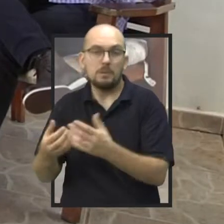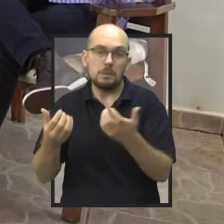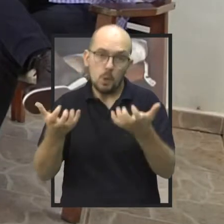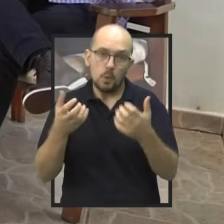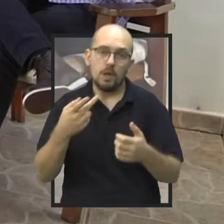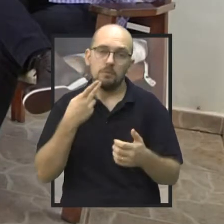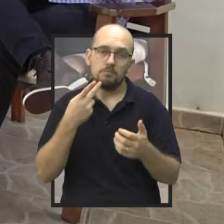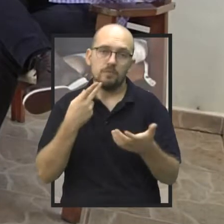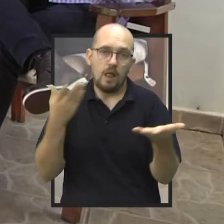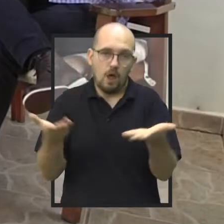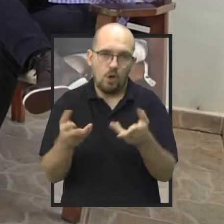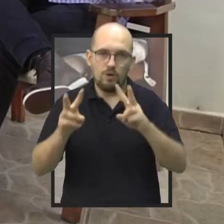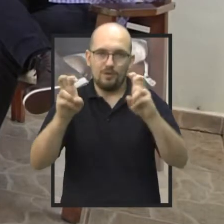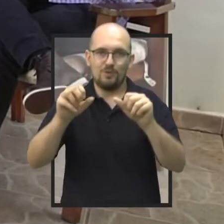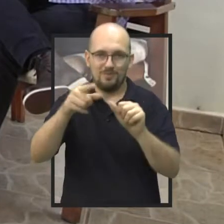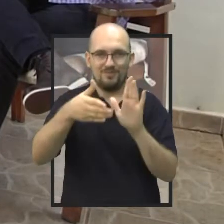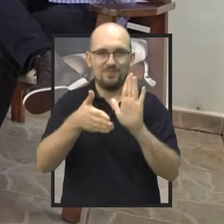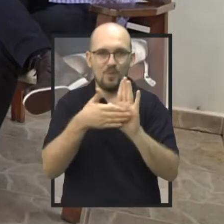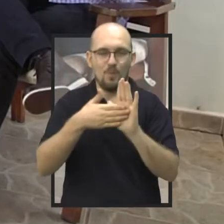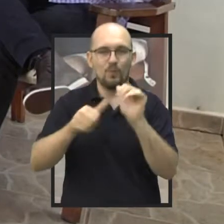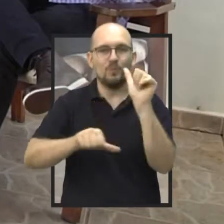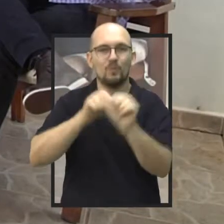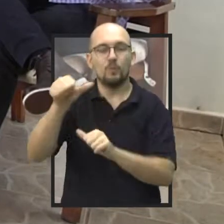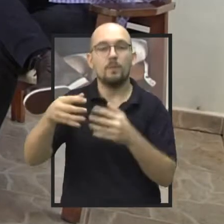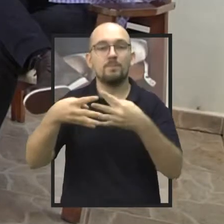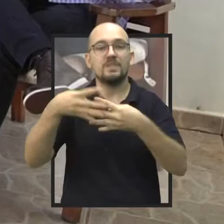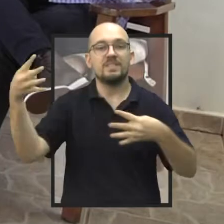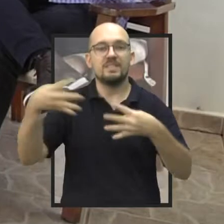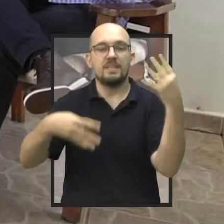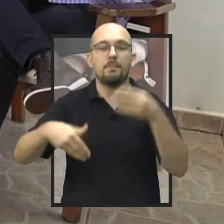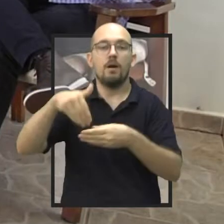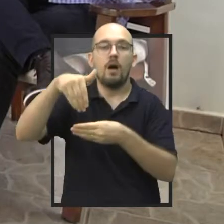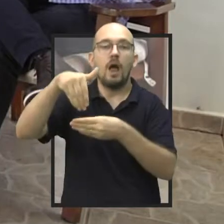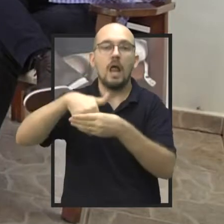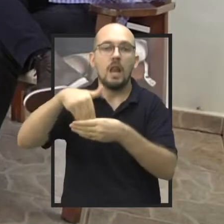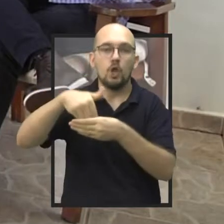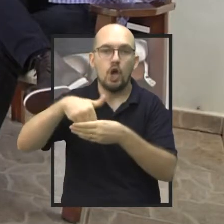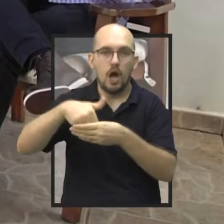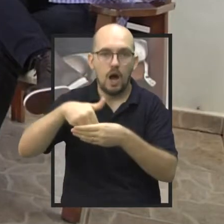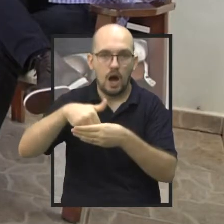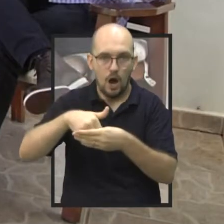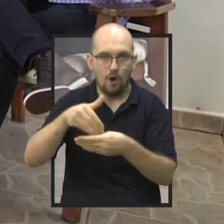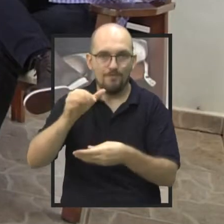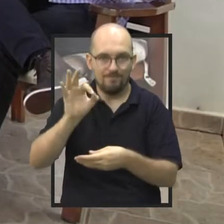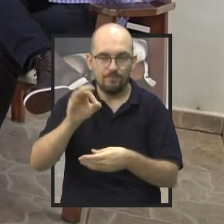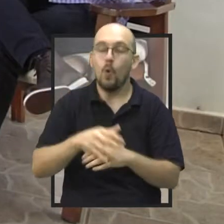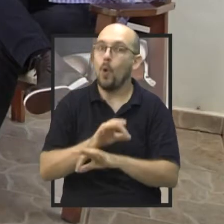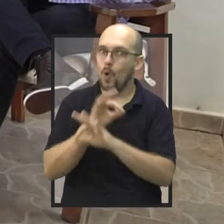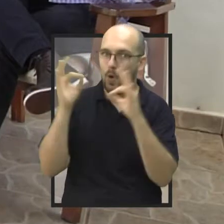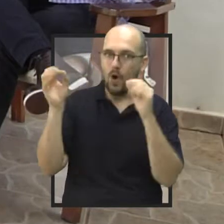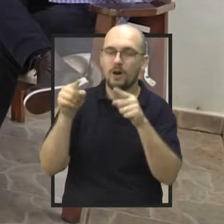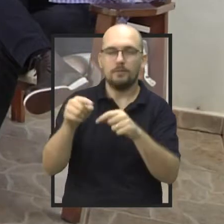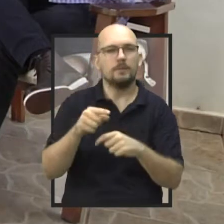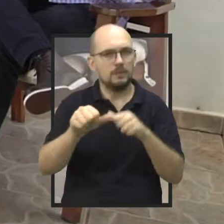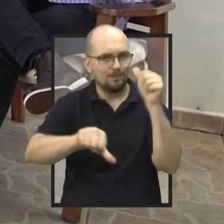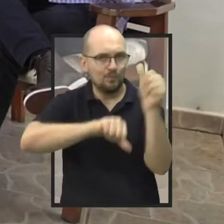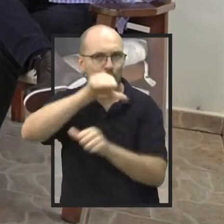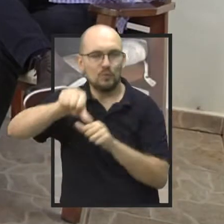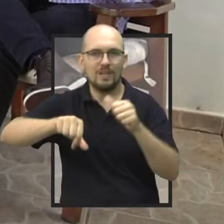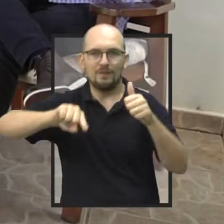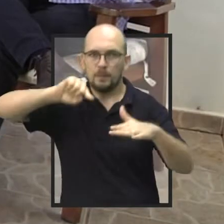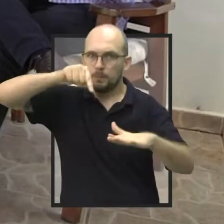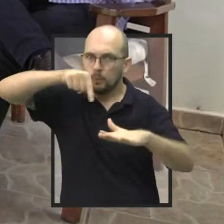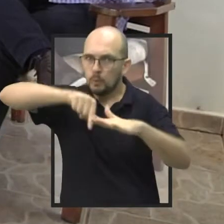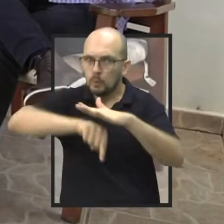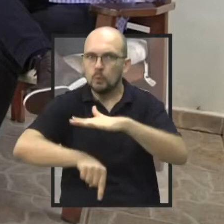agora da alteração que o senhor propõe para o nosso sistema eleitoral. Ah, ótimo. Que seria uma mudança profunda. O senhor propõe